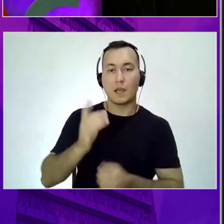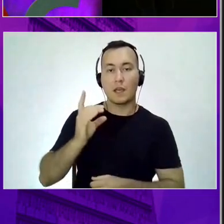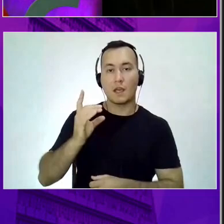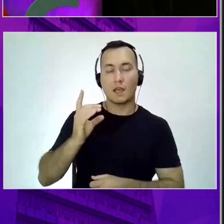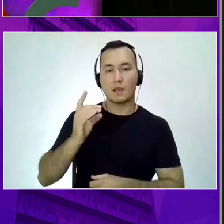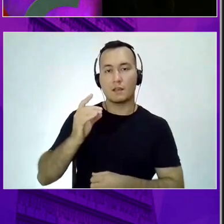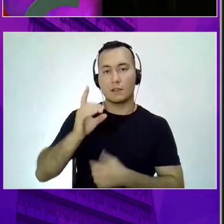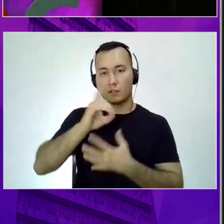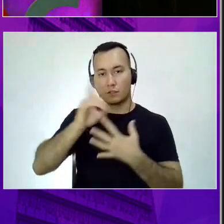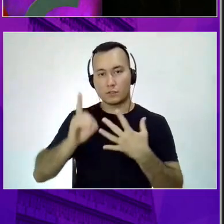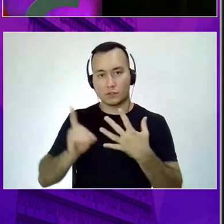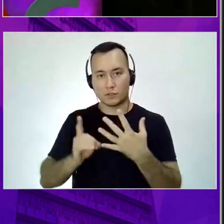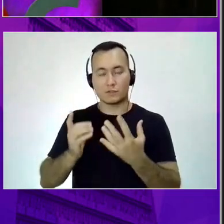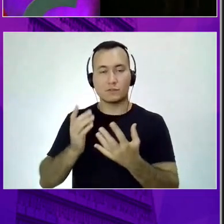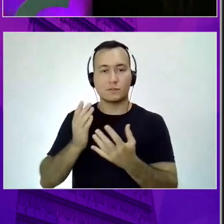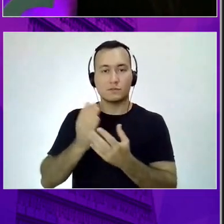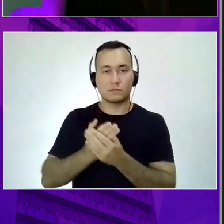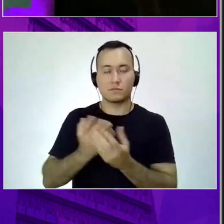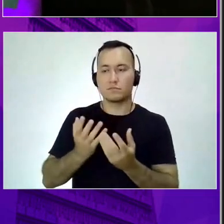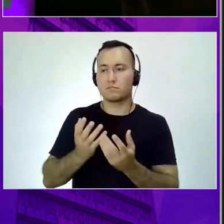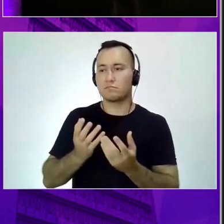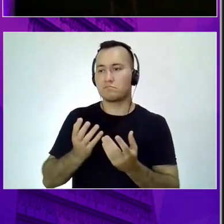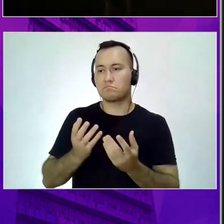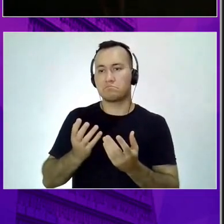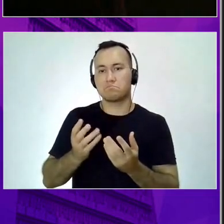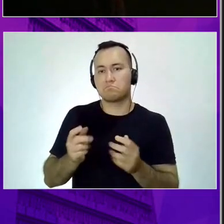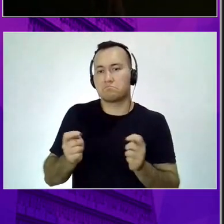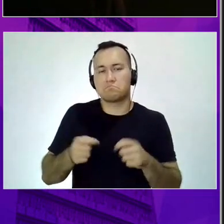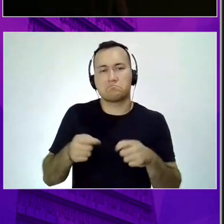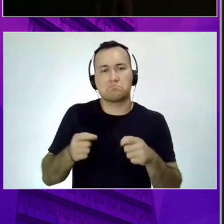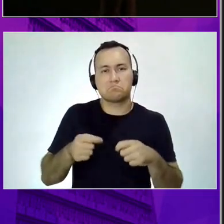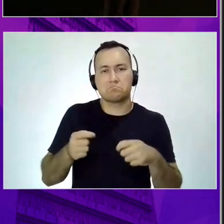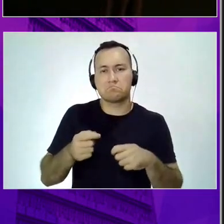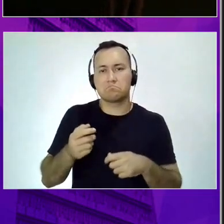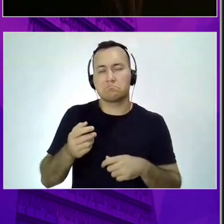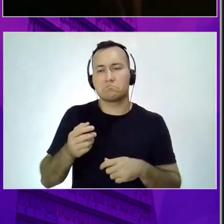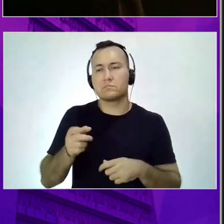uma referência muito interessante. Legal.